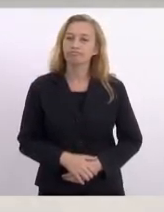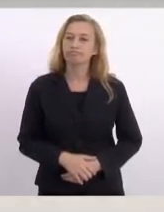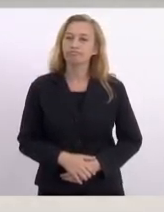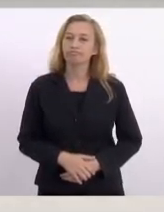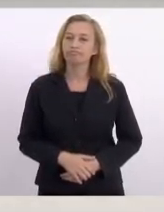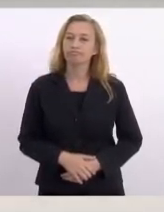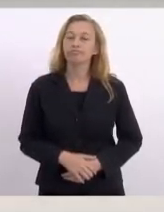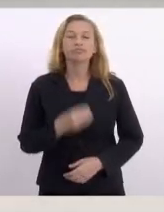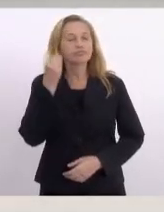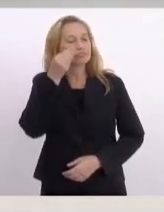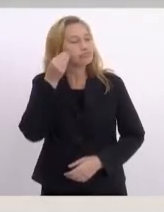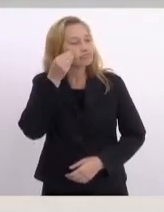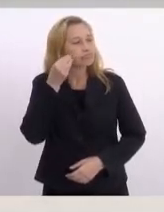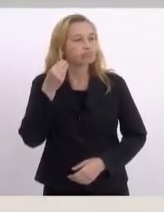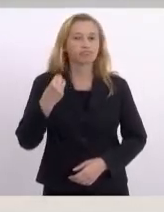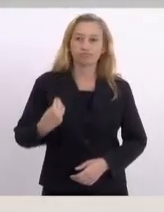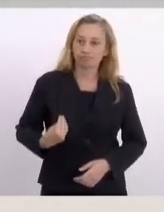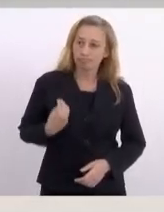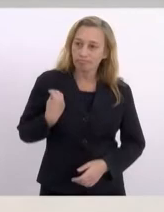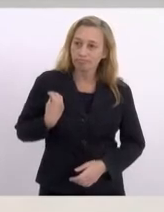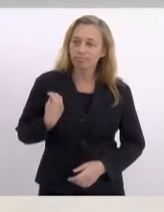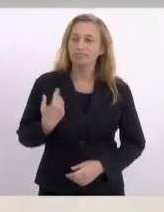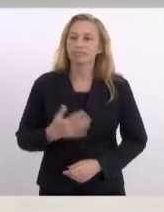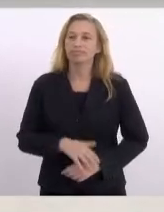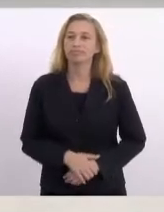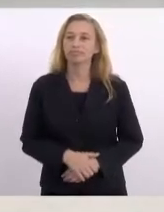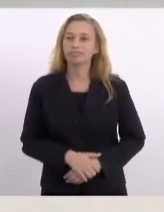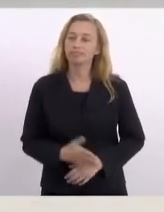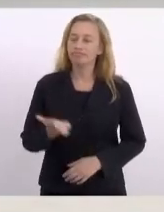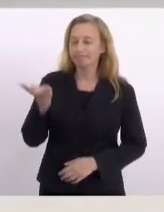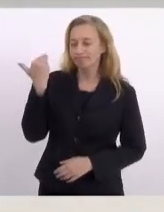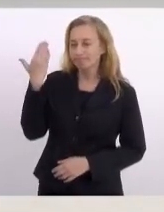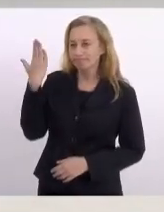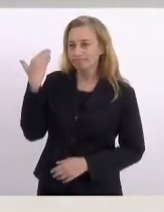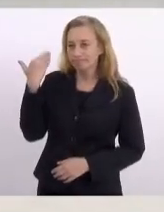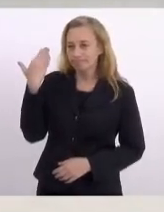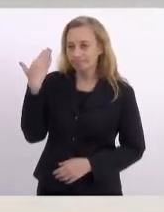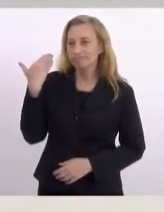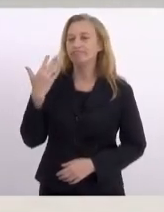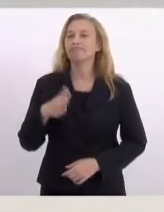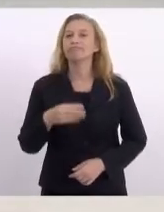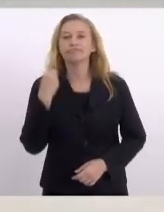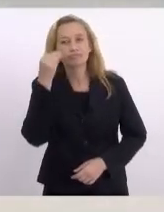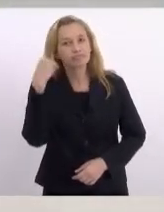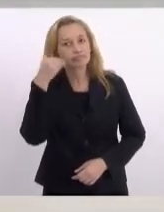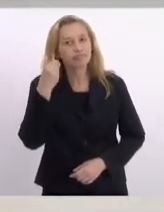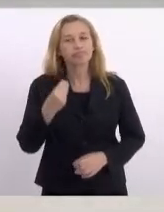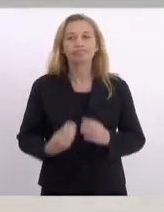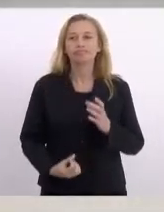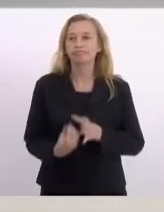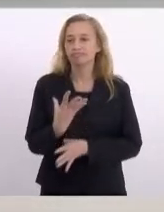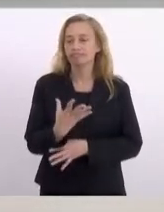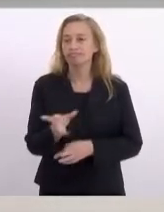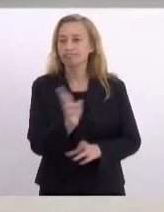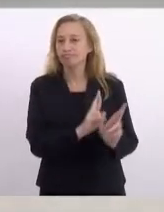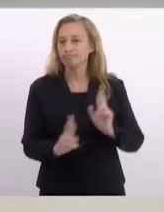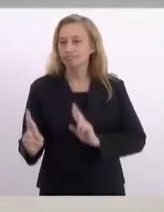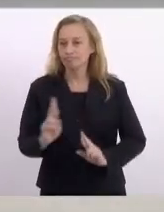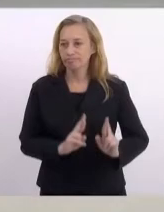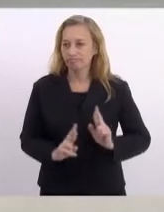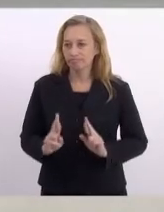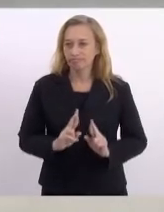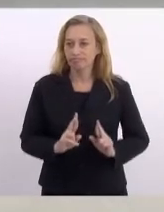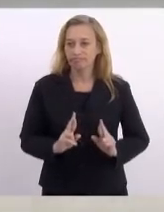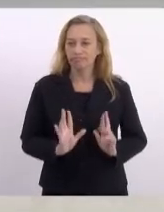consigo a experiência vivida, a experiência passada de boca em boca, a experiência construída nas relações